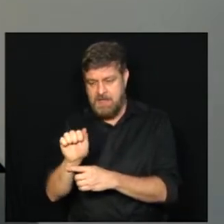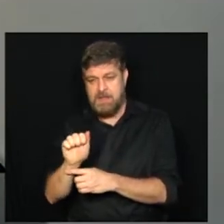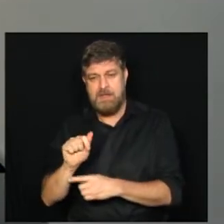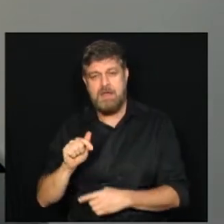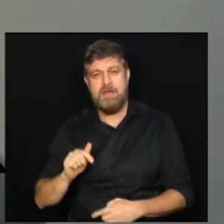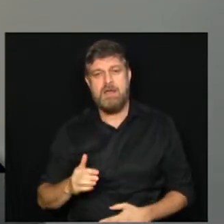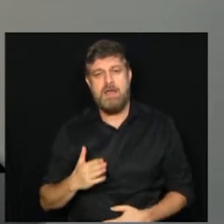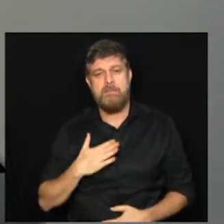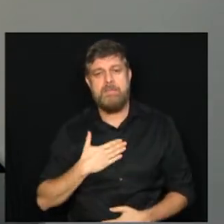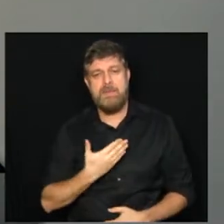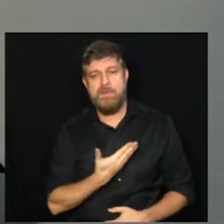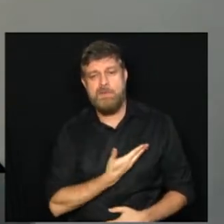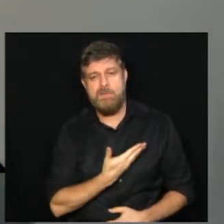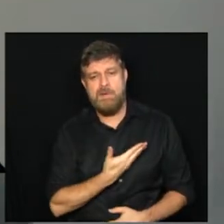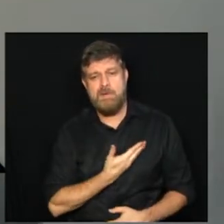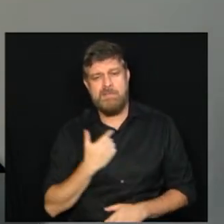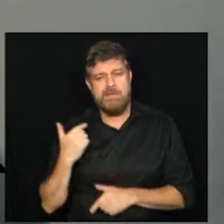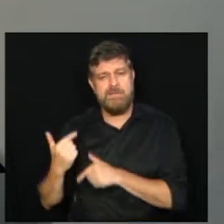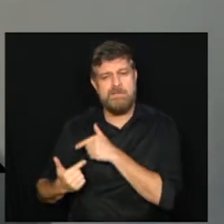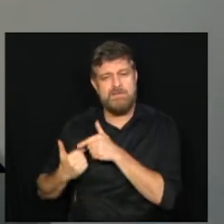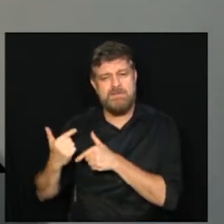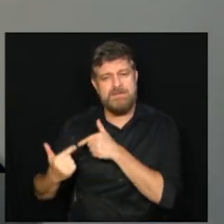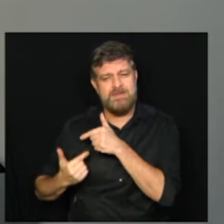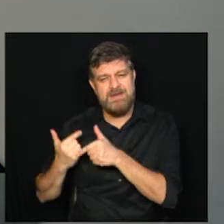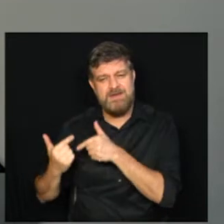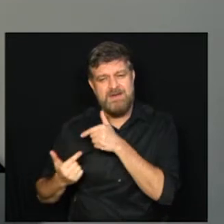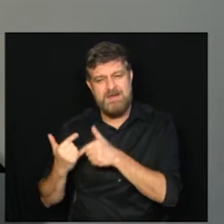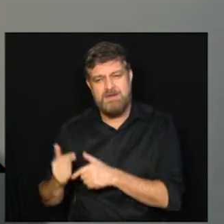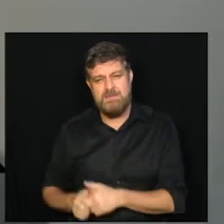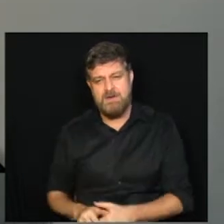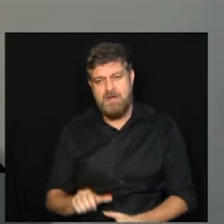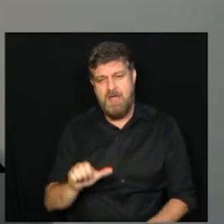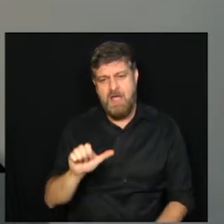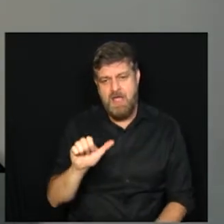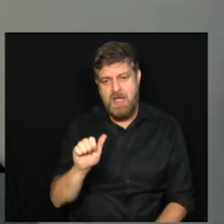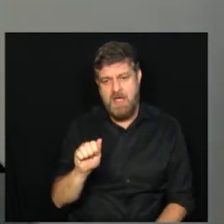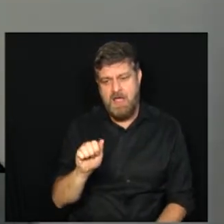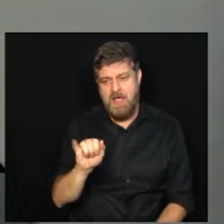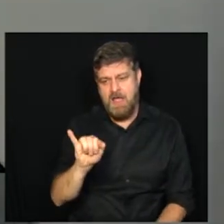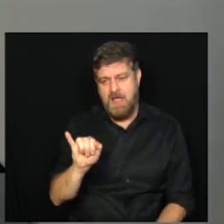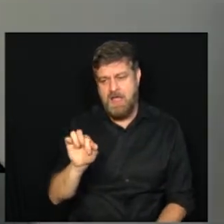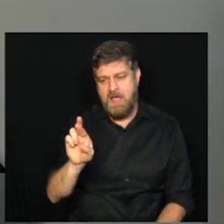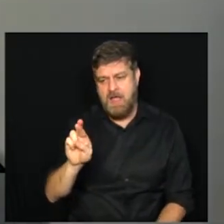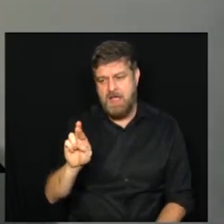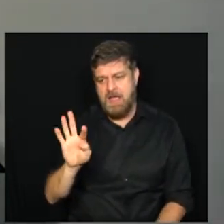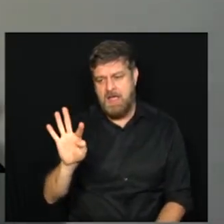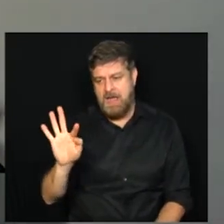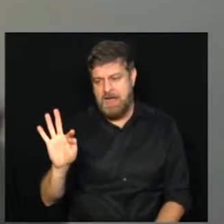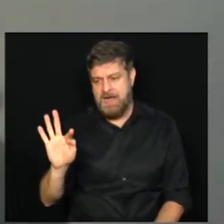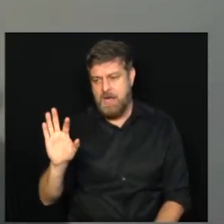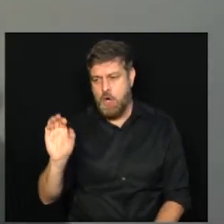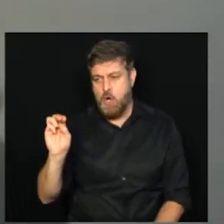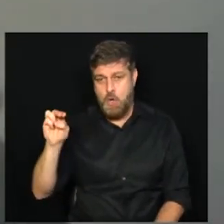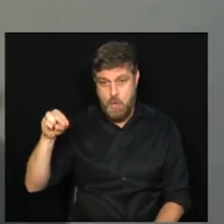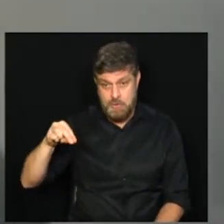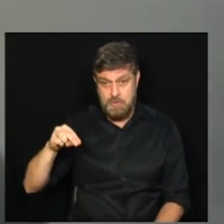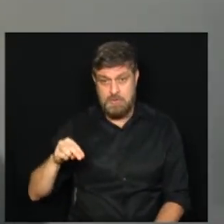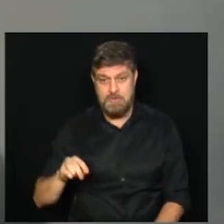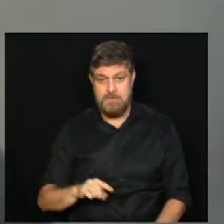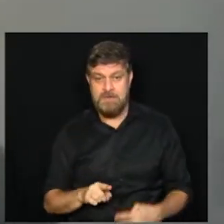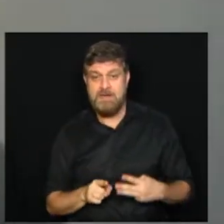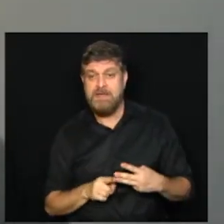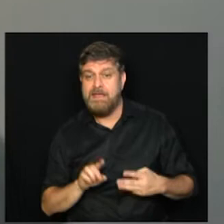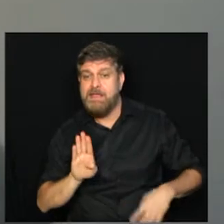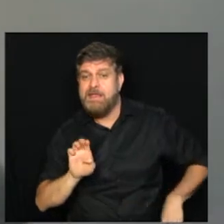e parceiro de muito trabalho pela infância, Ayrton Júnior. Boa tarde, Bel. Acho que eu não